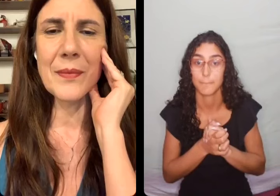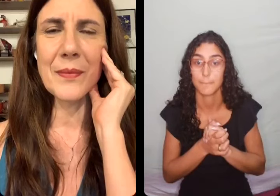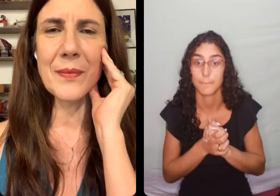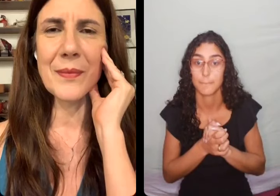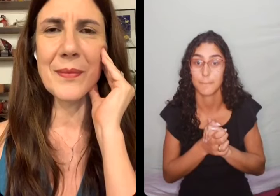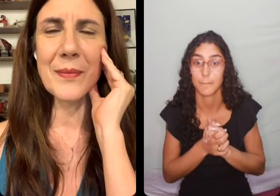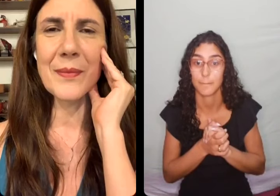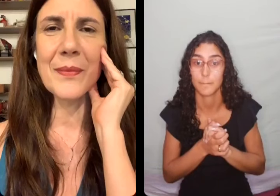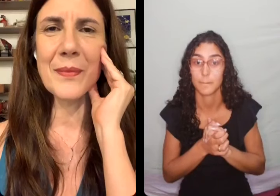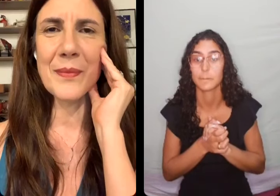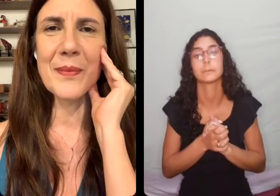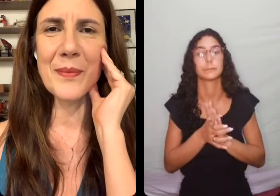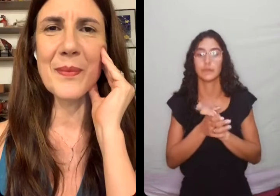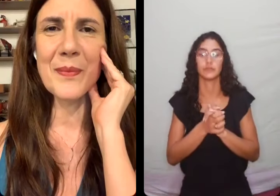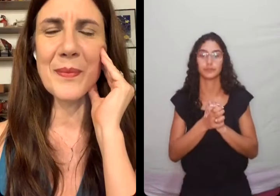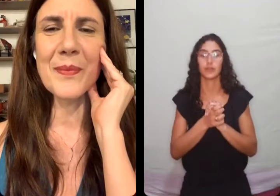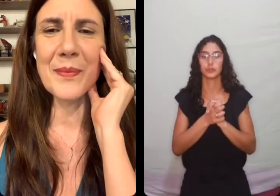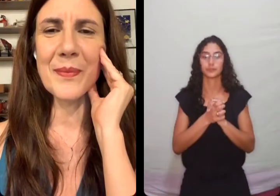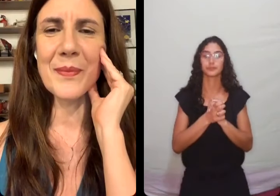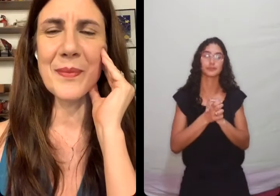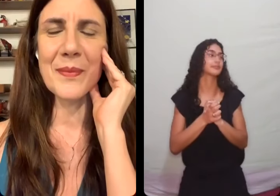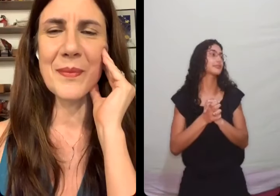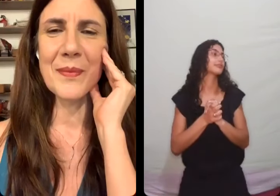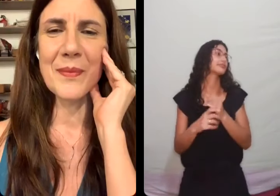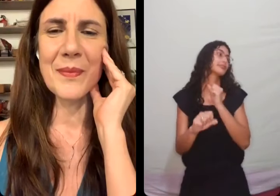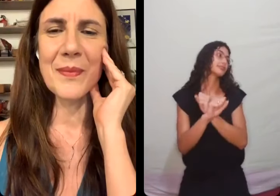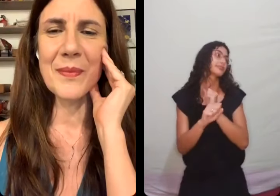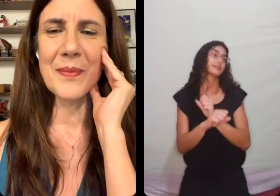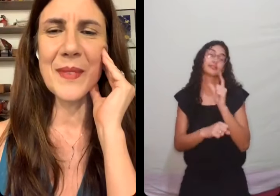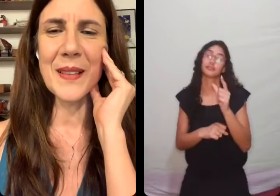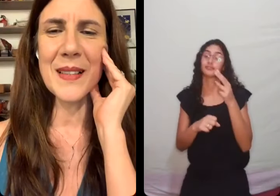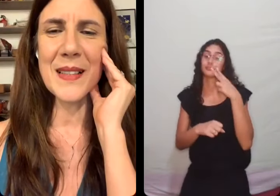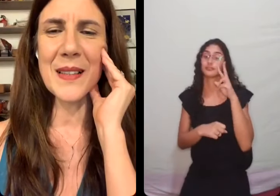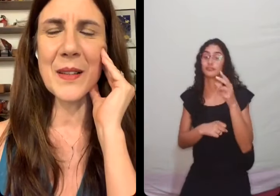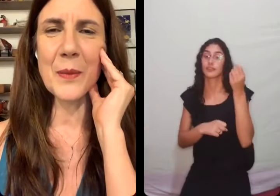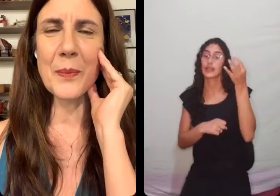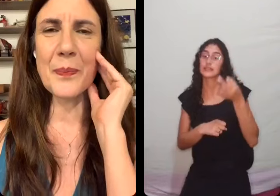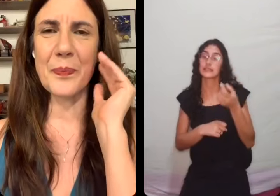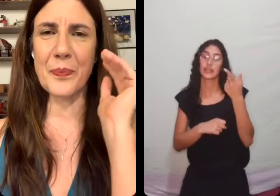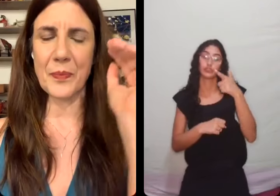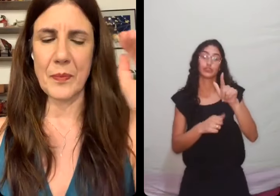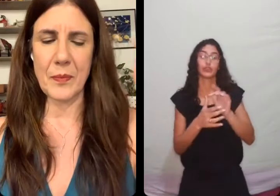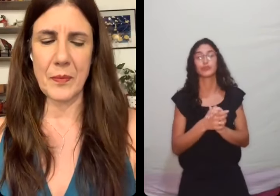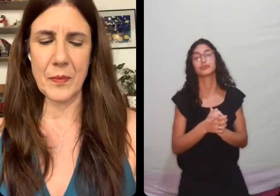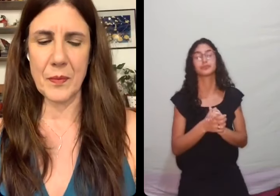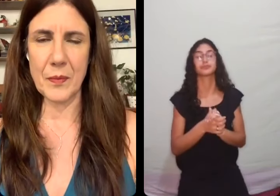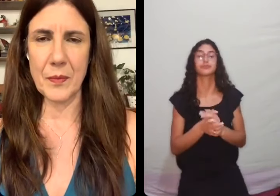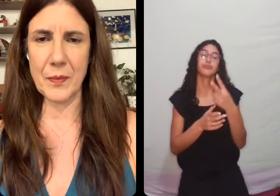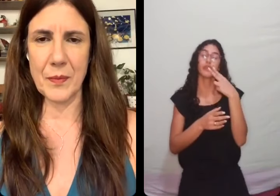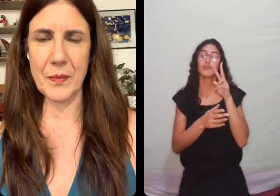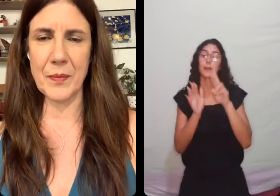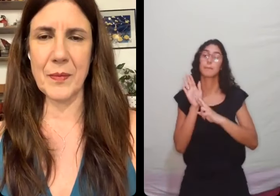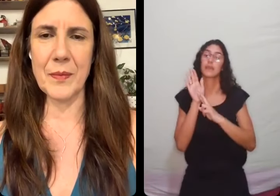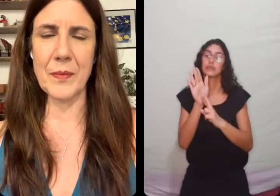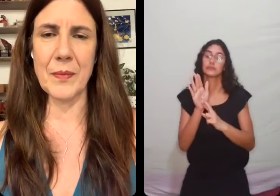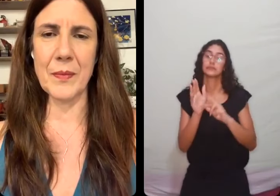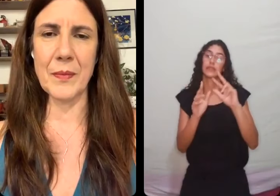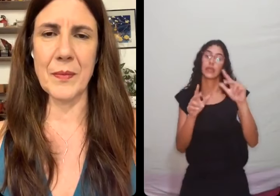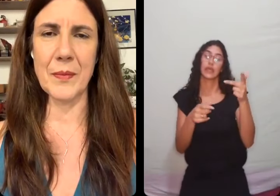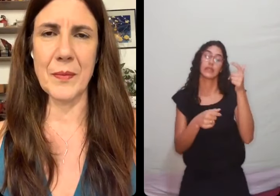Mandei de novo. Vamos esperar um pouquinho para ver se ele aceita. Norberto, vai aparecer aí para você aceitar o meu